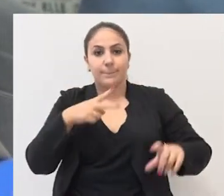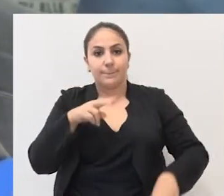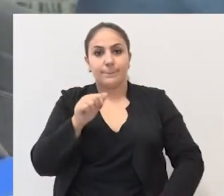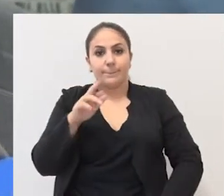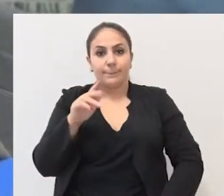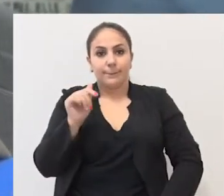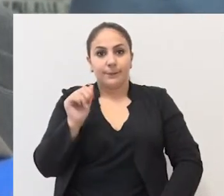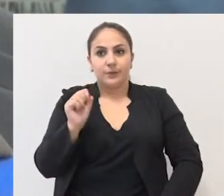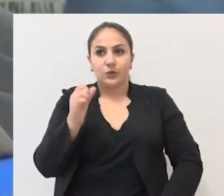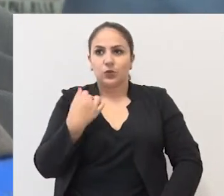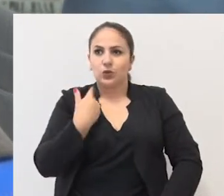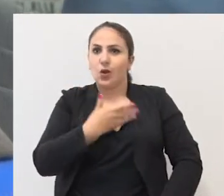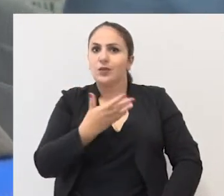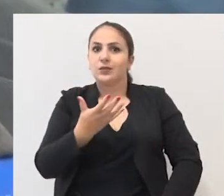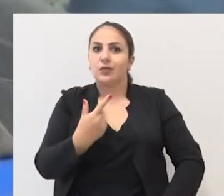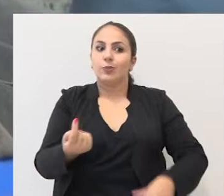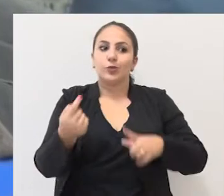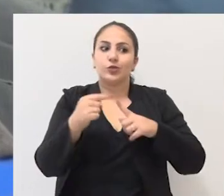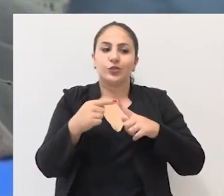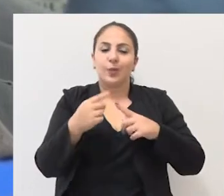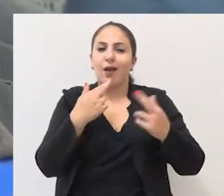procurei estabelecer uma relação muito